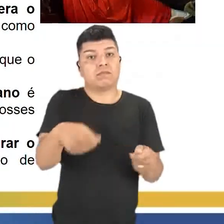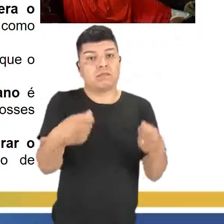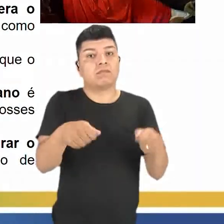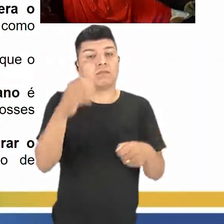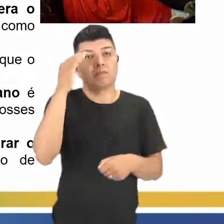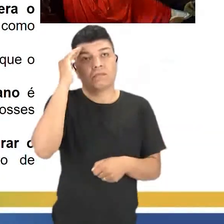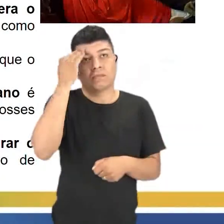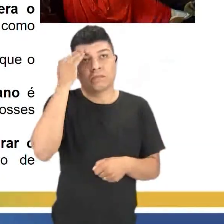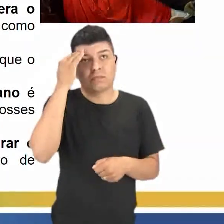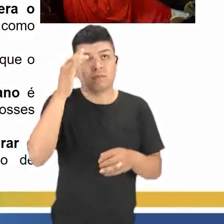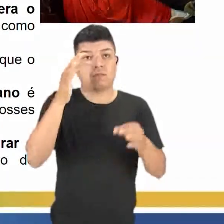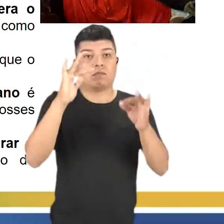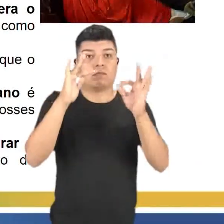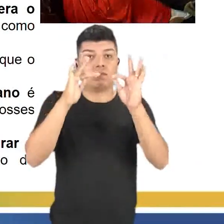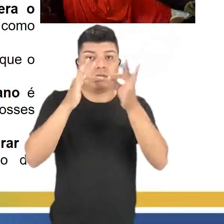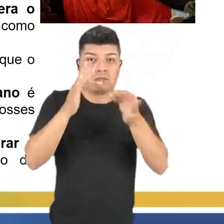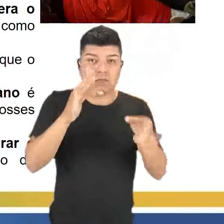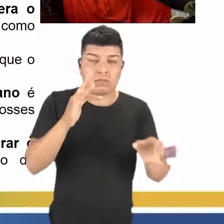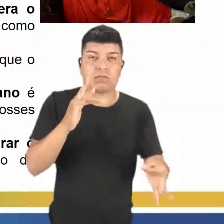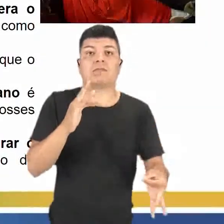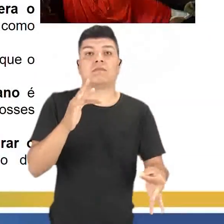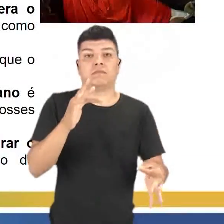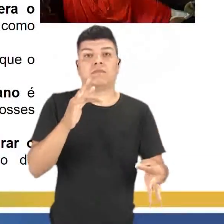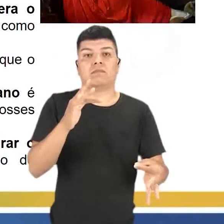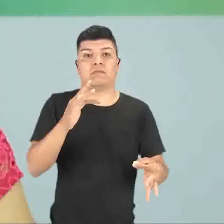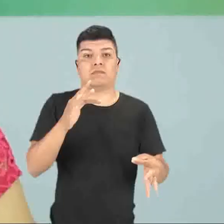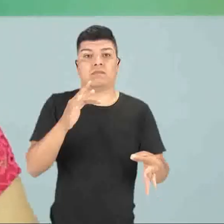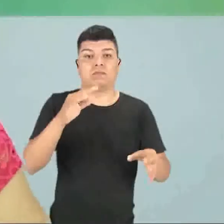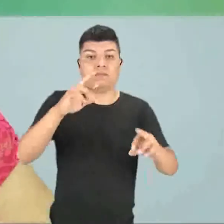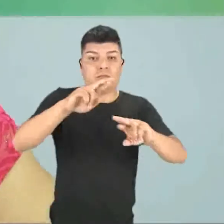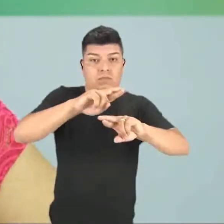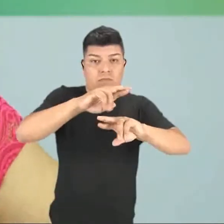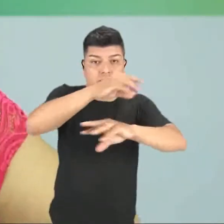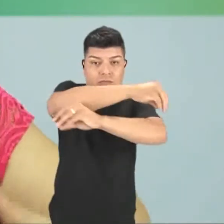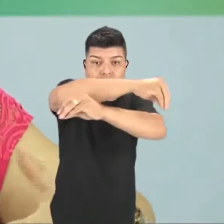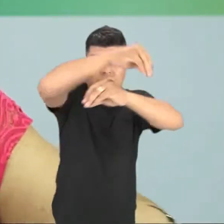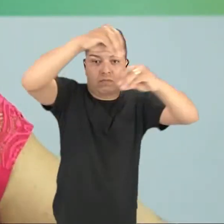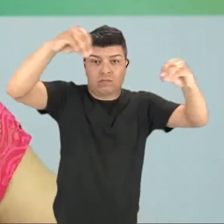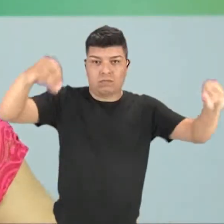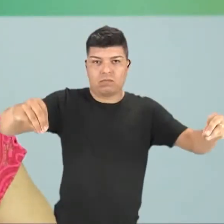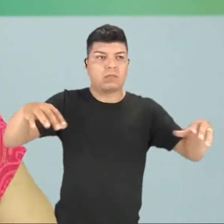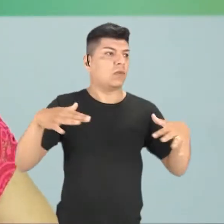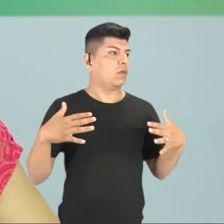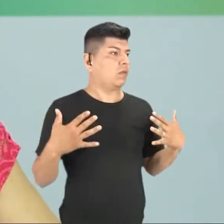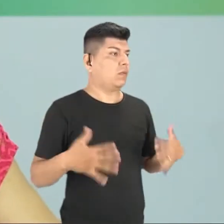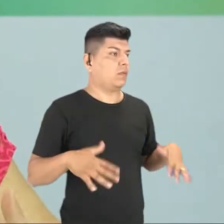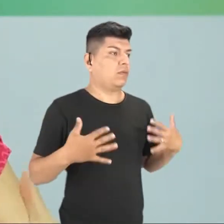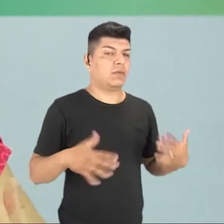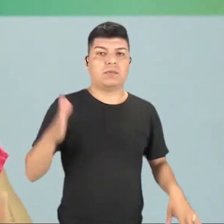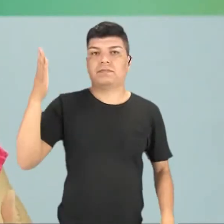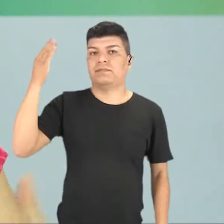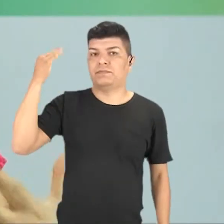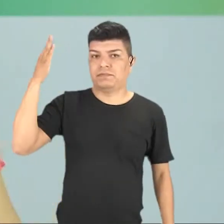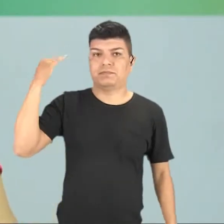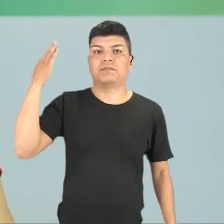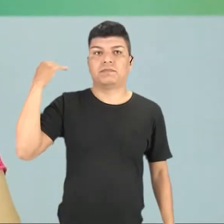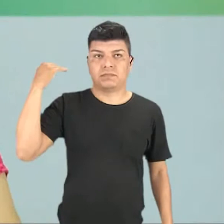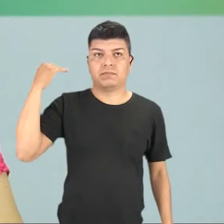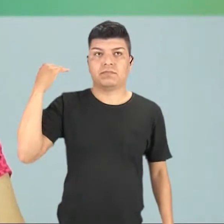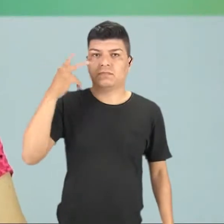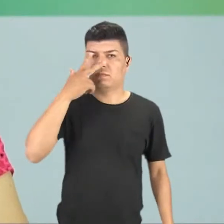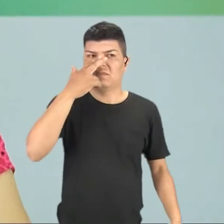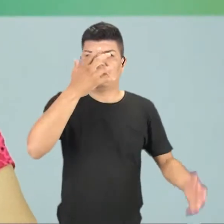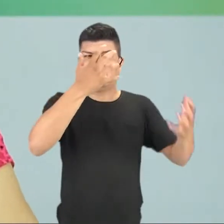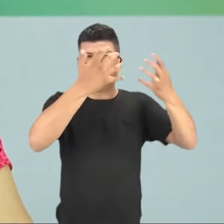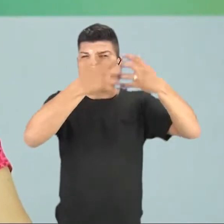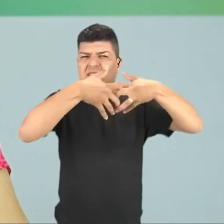arcadismo ele veio como contraponto ao estilo barroco, que era o exagero, tá? Tanto que se